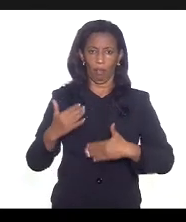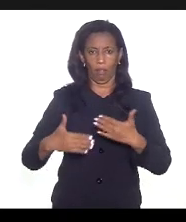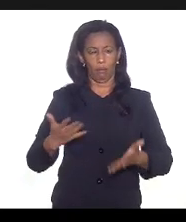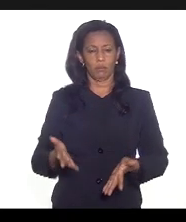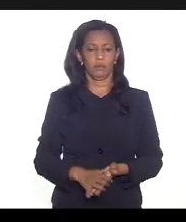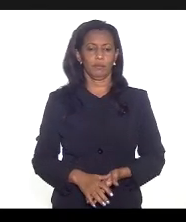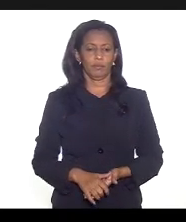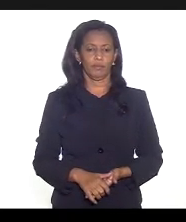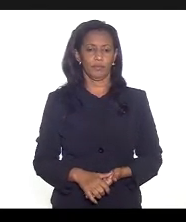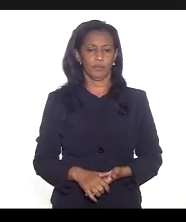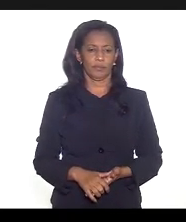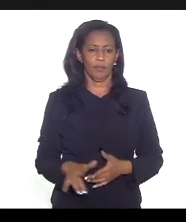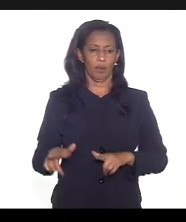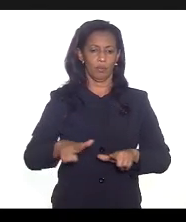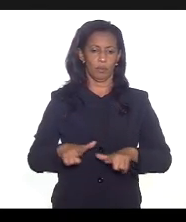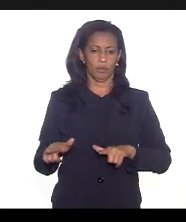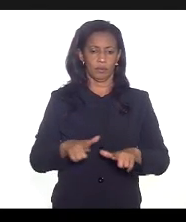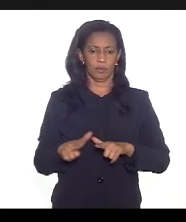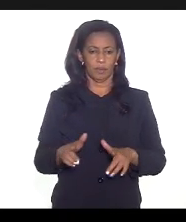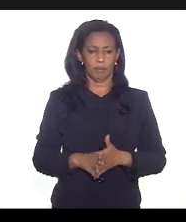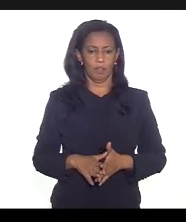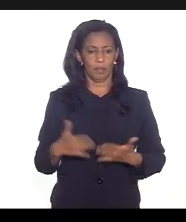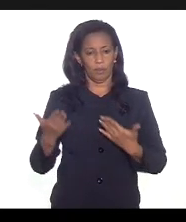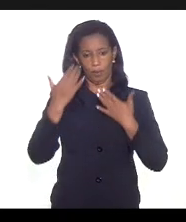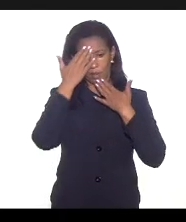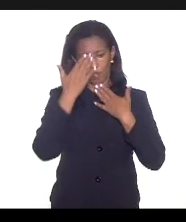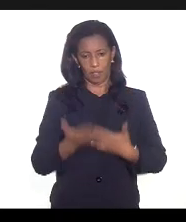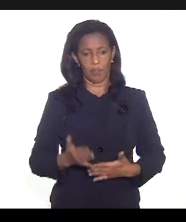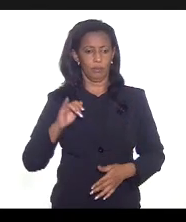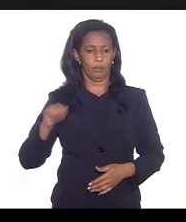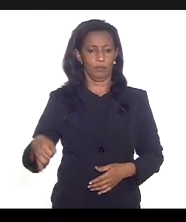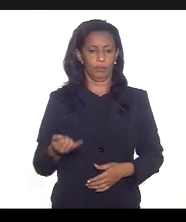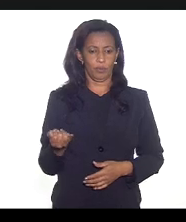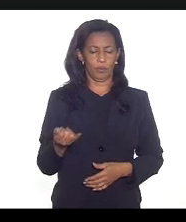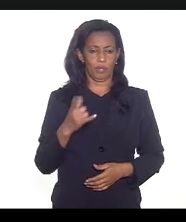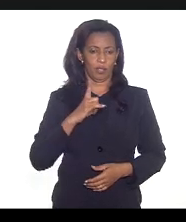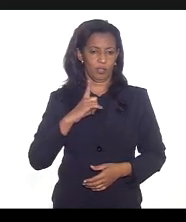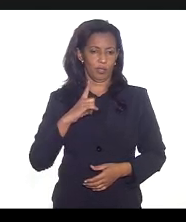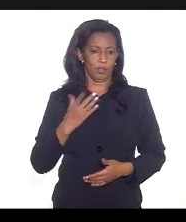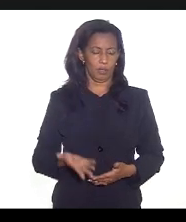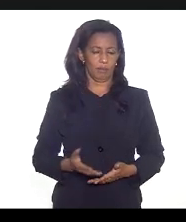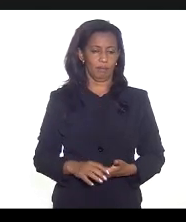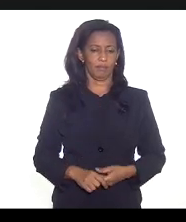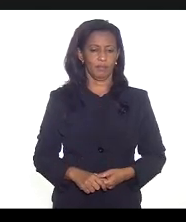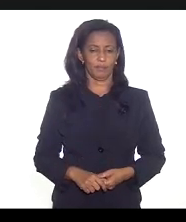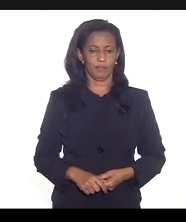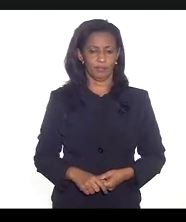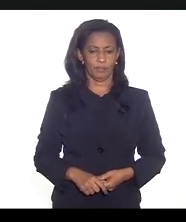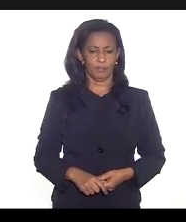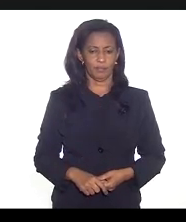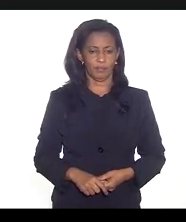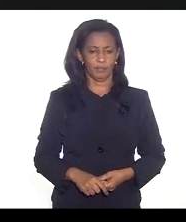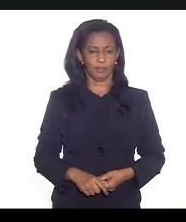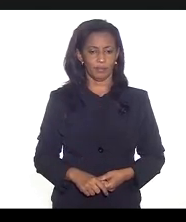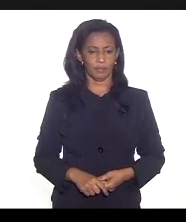isso é uma bola de neve é o nosso trabalho de formiguinha então agradeço a oportunidade está aqui contem comigo